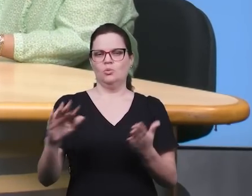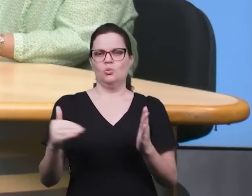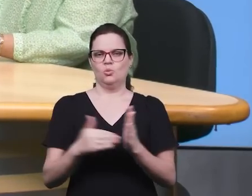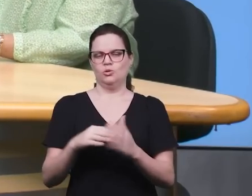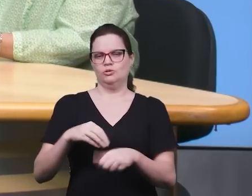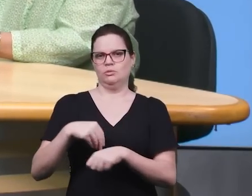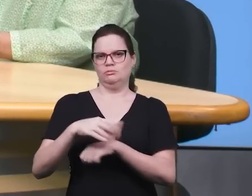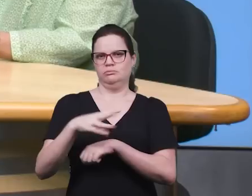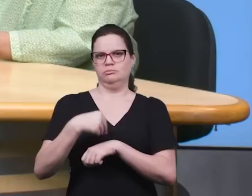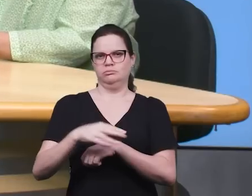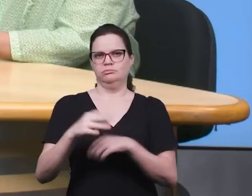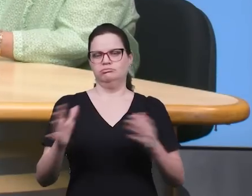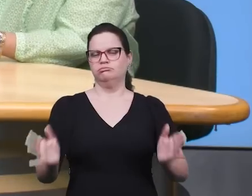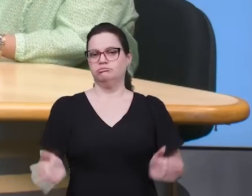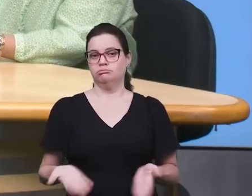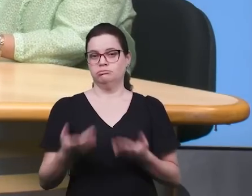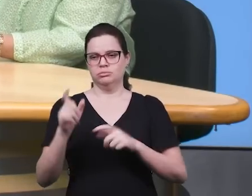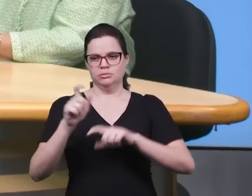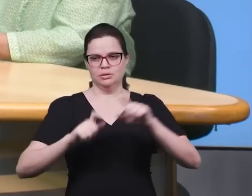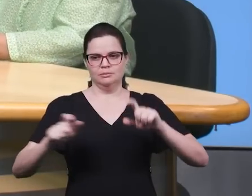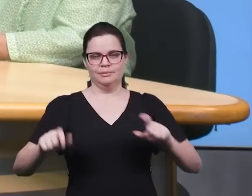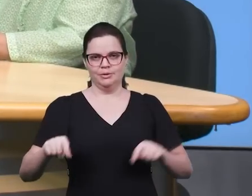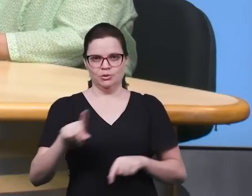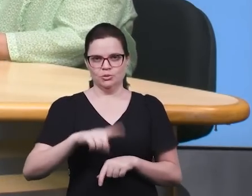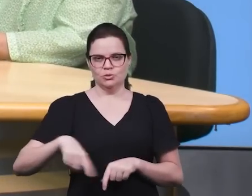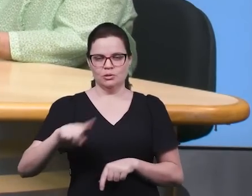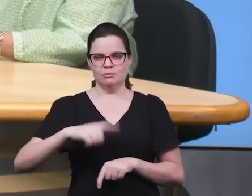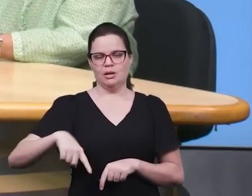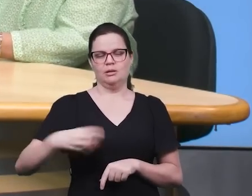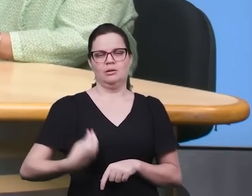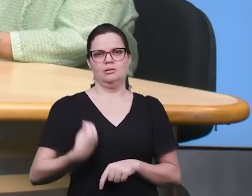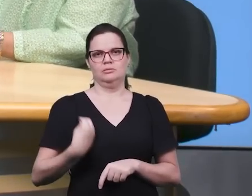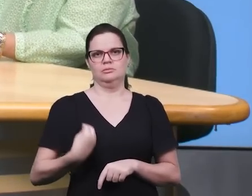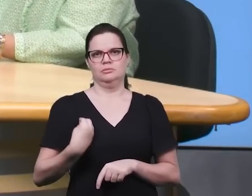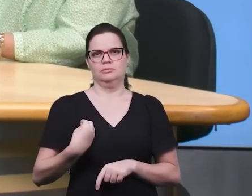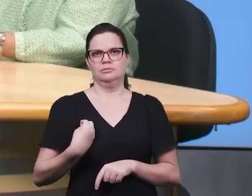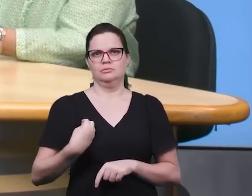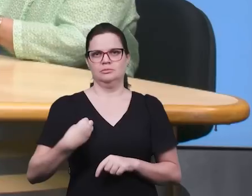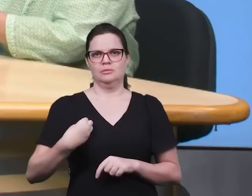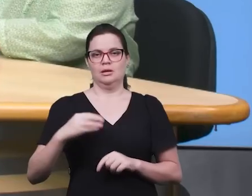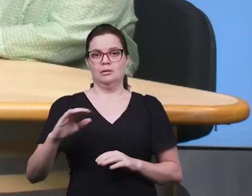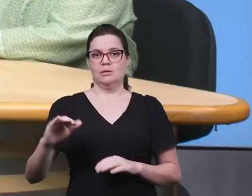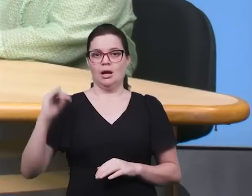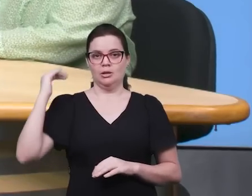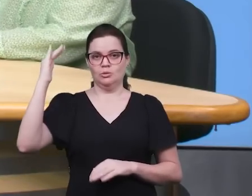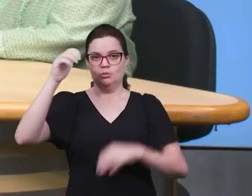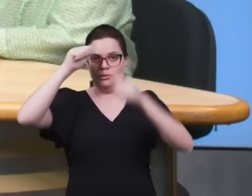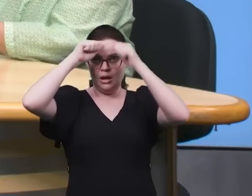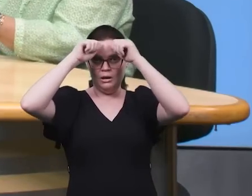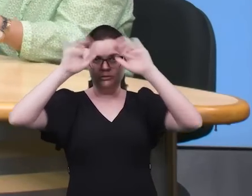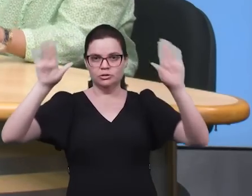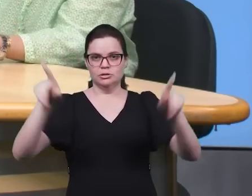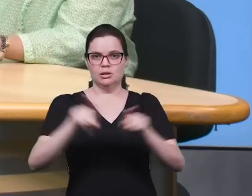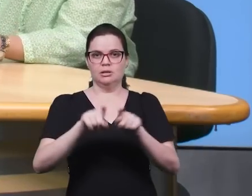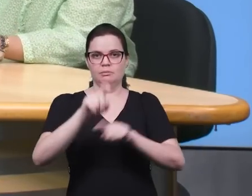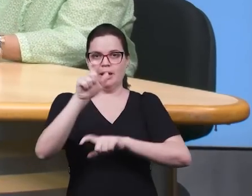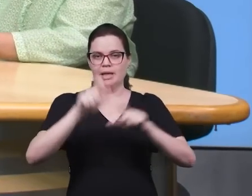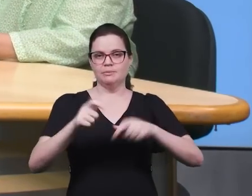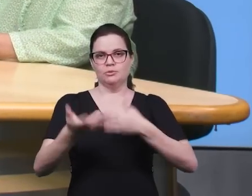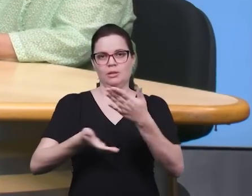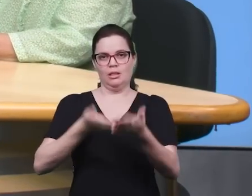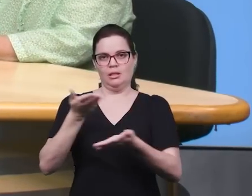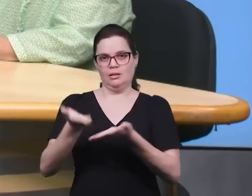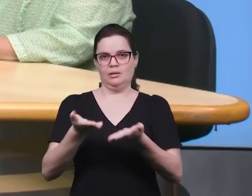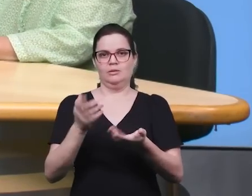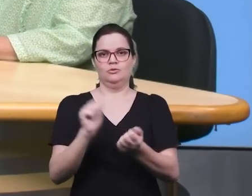uma mensagem, né, de incentivo para nós, para os autistas adultos e para aqueles que tratam